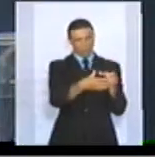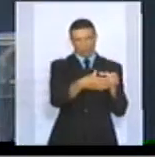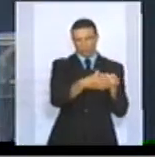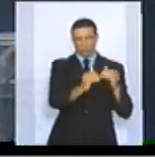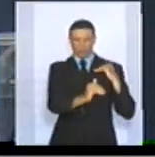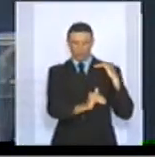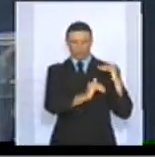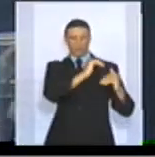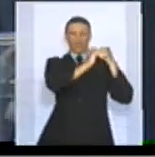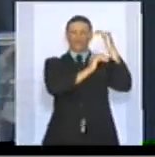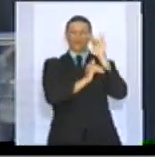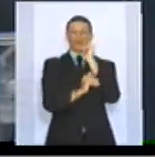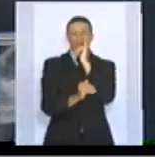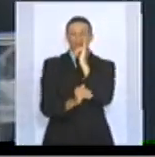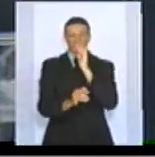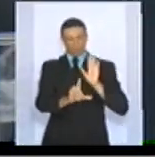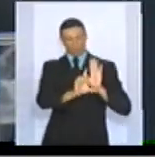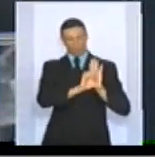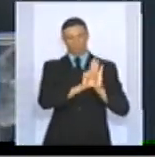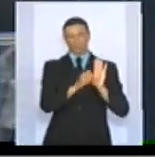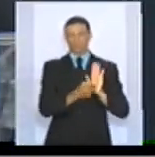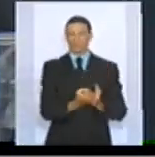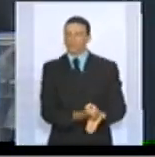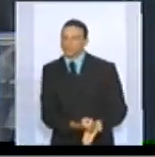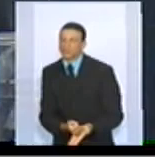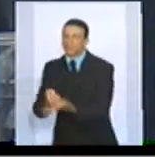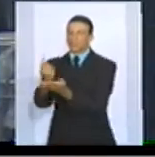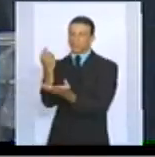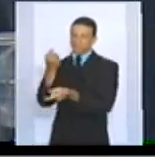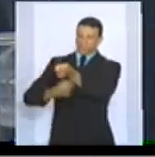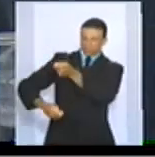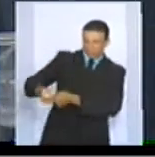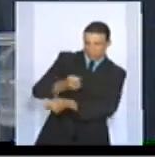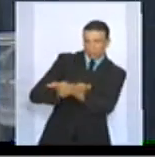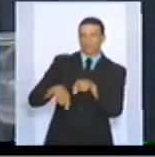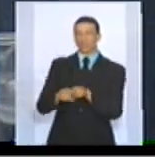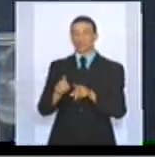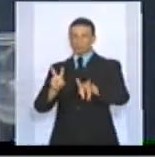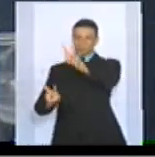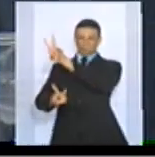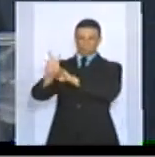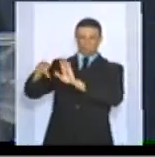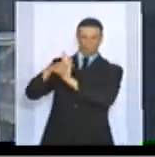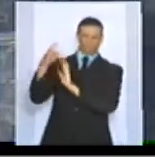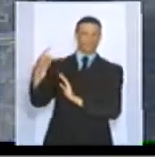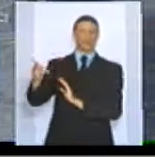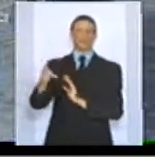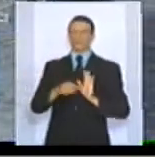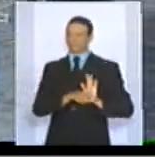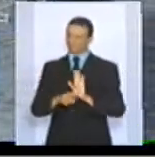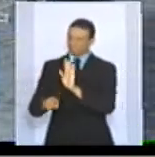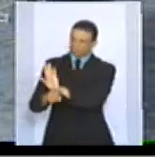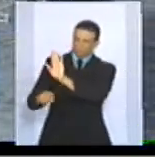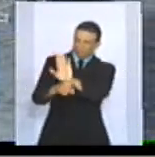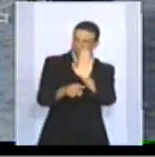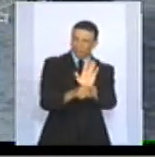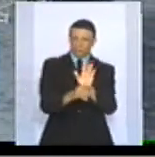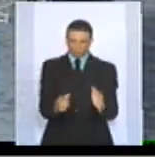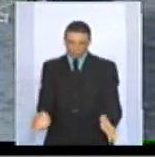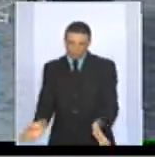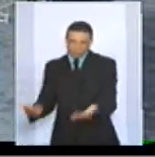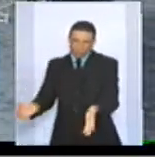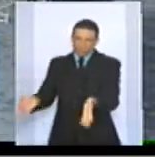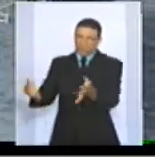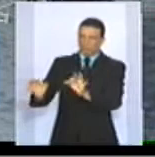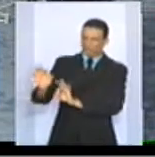fomento. Aqui estão as leis de incentivo fiscal, o Fundo Setorial do Audiovisual, o Fundo Público, que permitiu uma produção